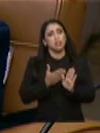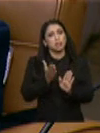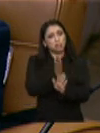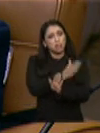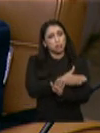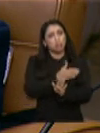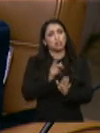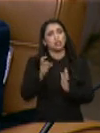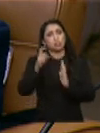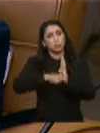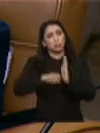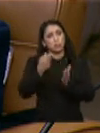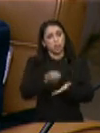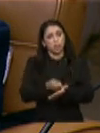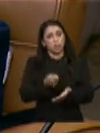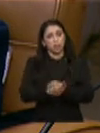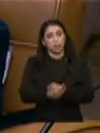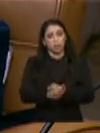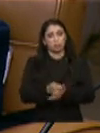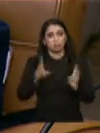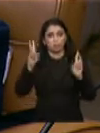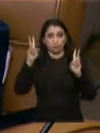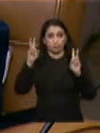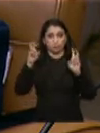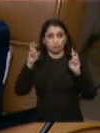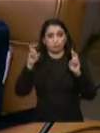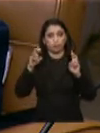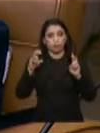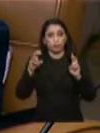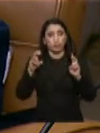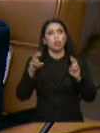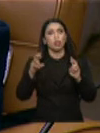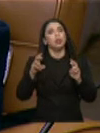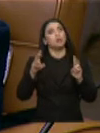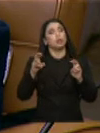espécie tributária em questão. Estou citando, entre aspas, a conclusão do eminente